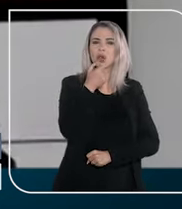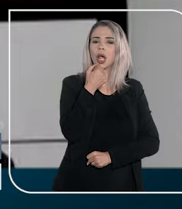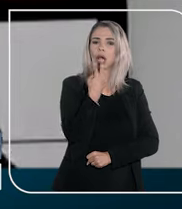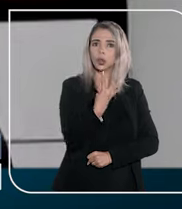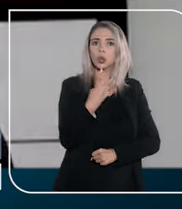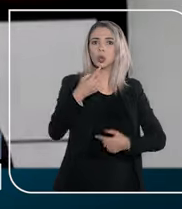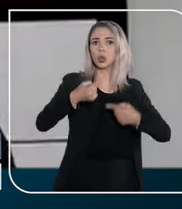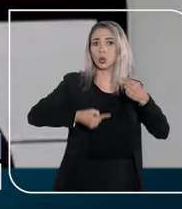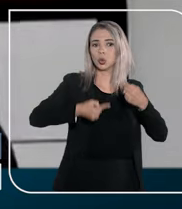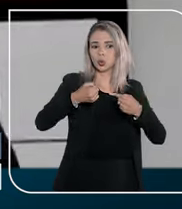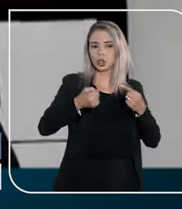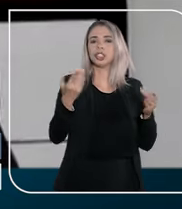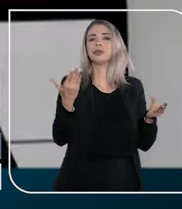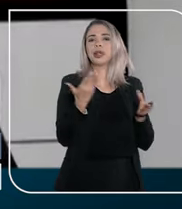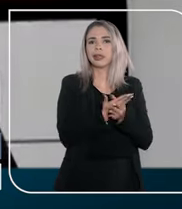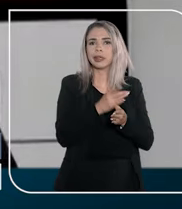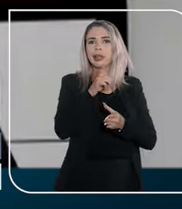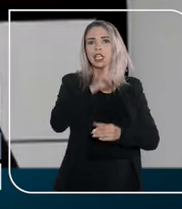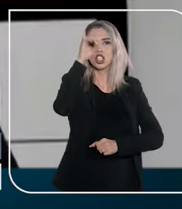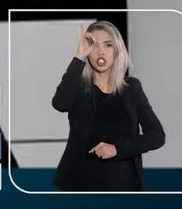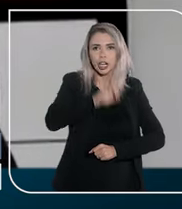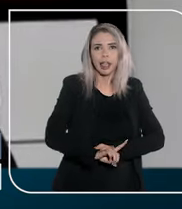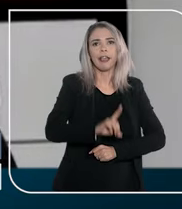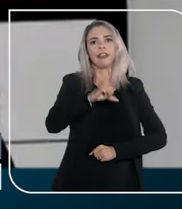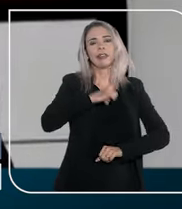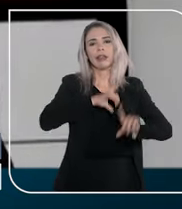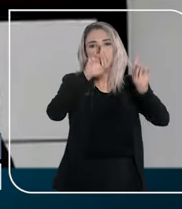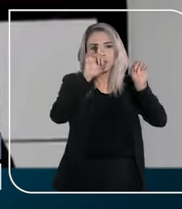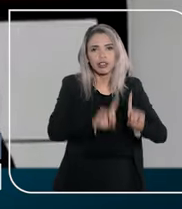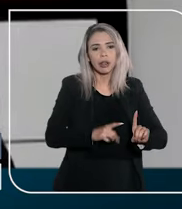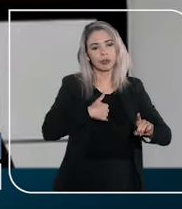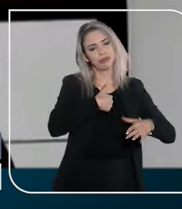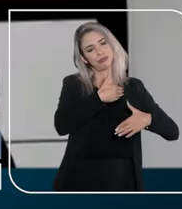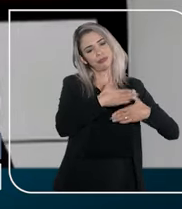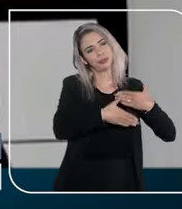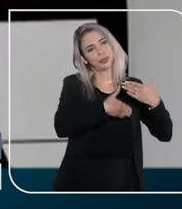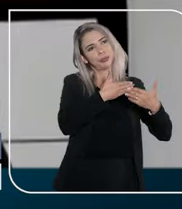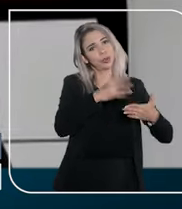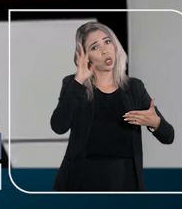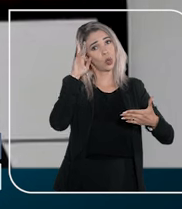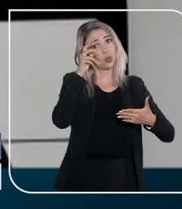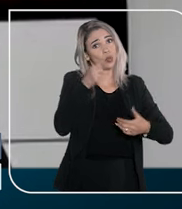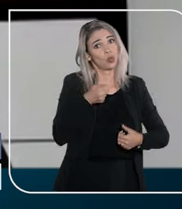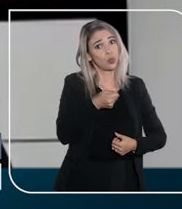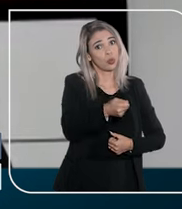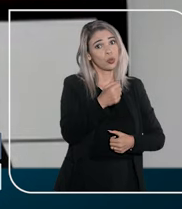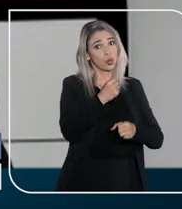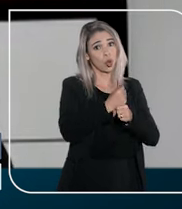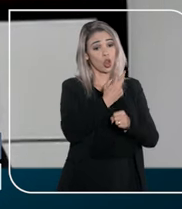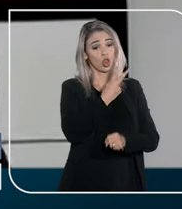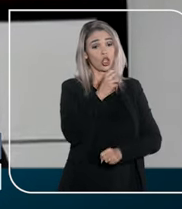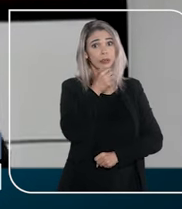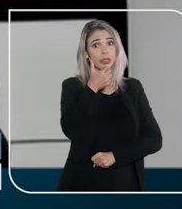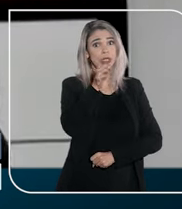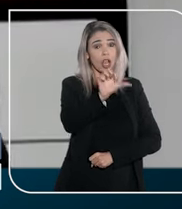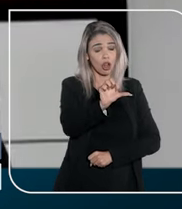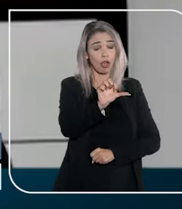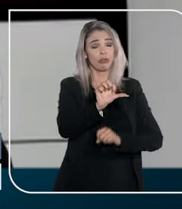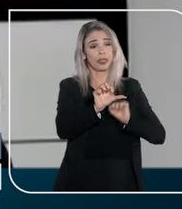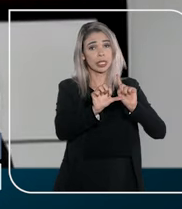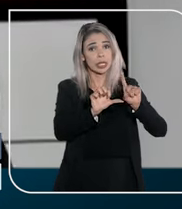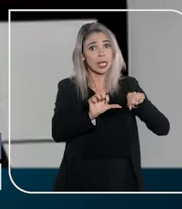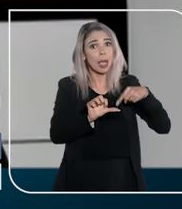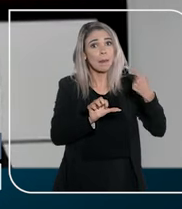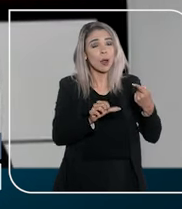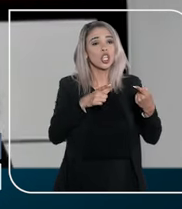discutindo na via judicial que ele tinha direito. O processo dele foi julgado em 2019. Em